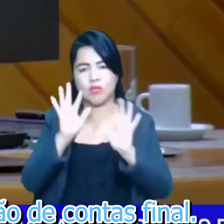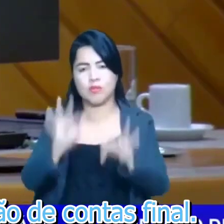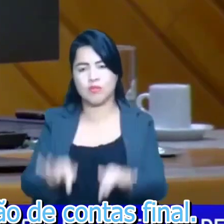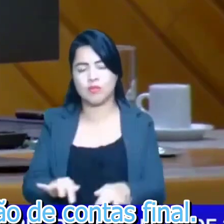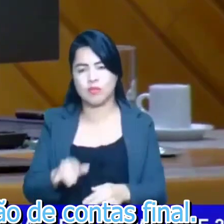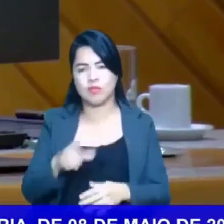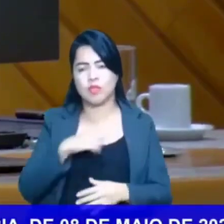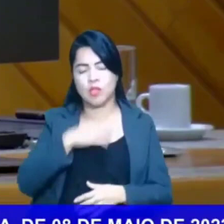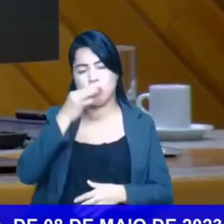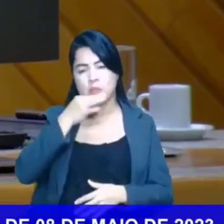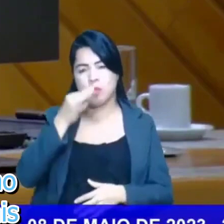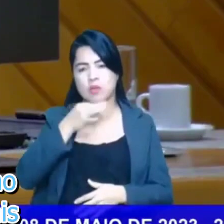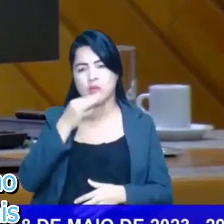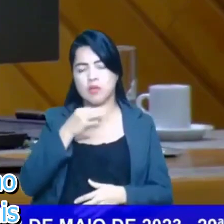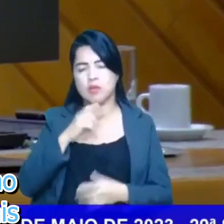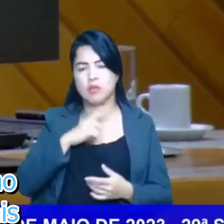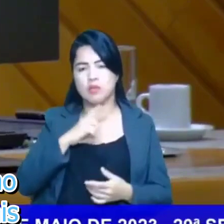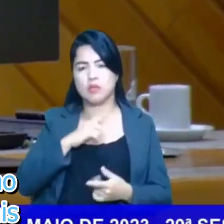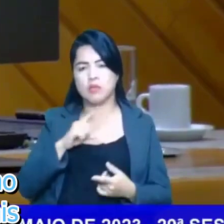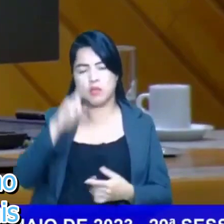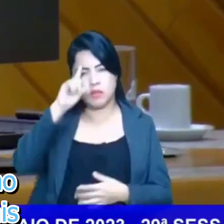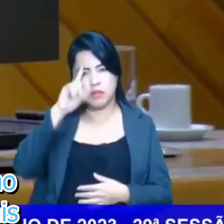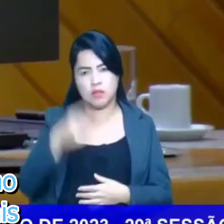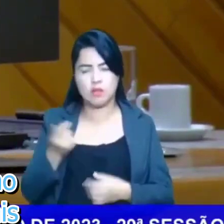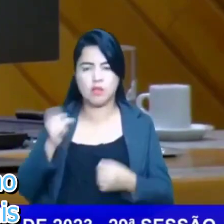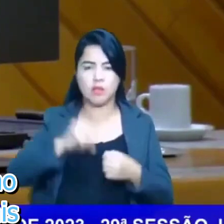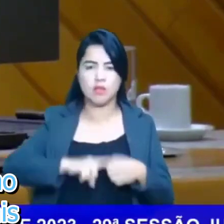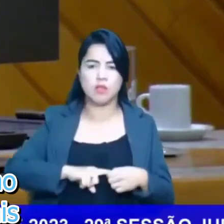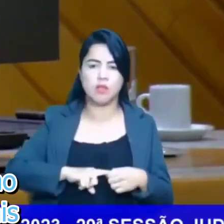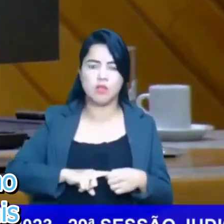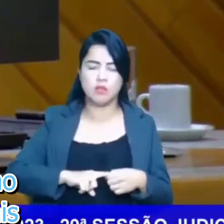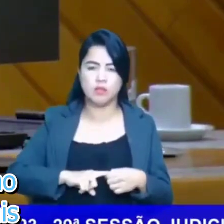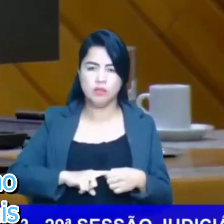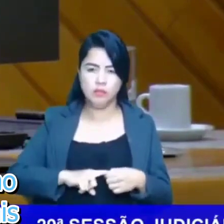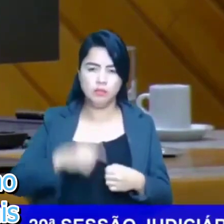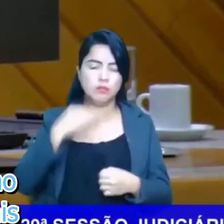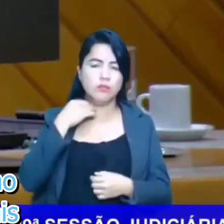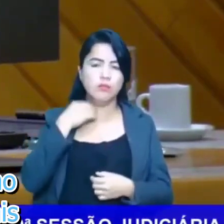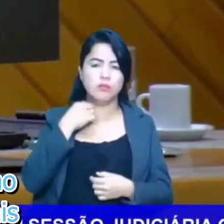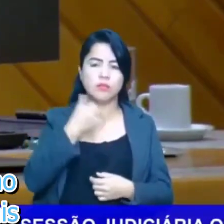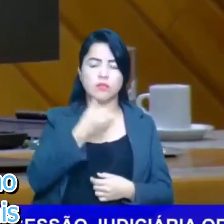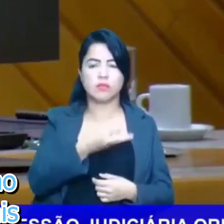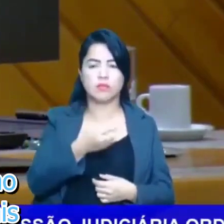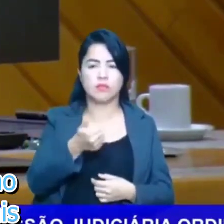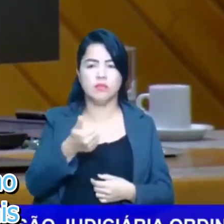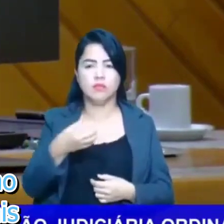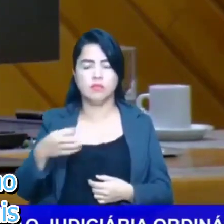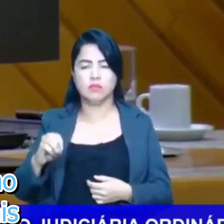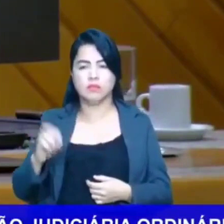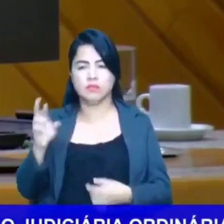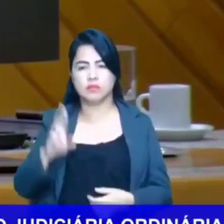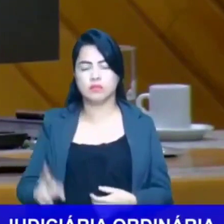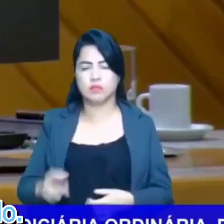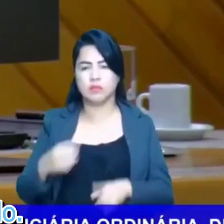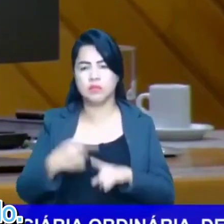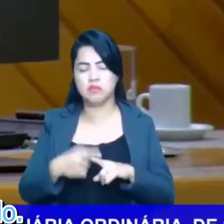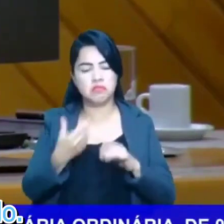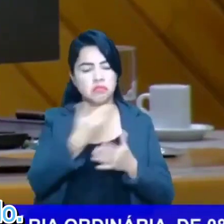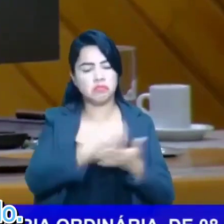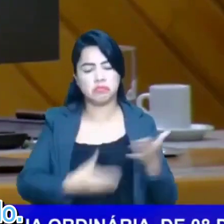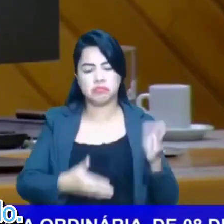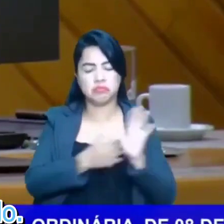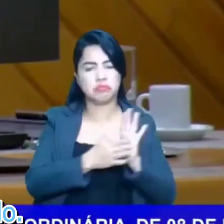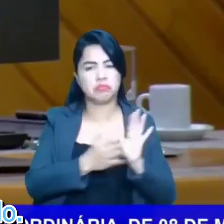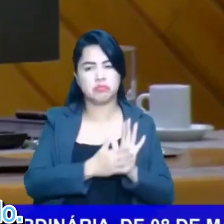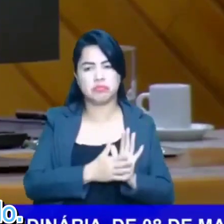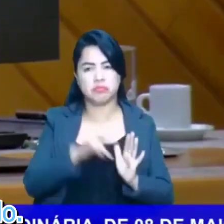final. Opinou ainda pela determinação de devolução ao Tesouro Nacional do valor de R$ 310,00 em razão da não apresentação de